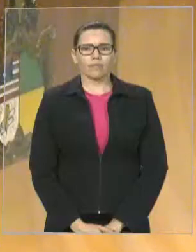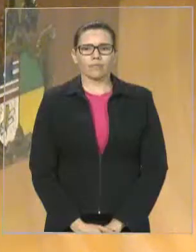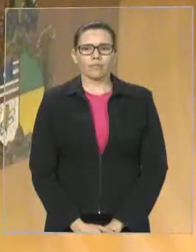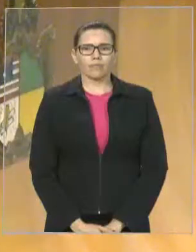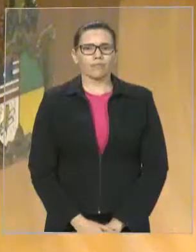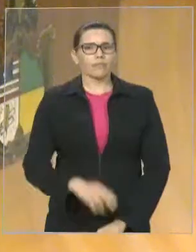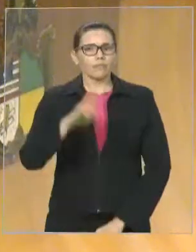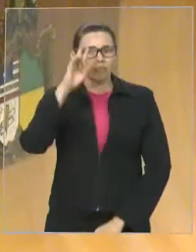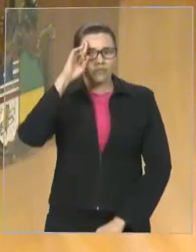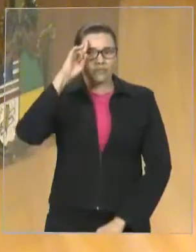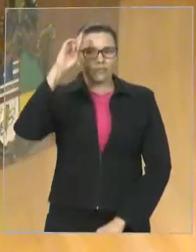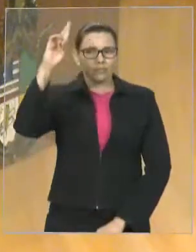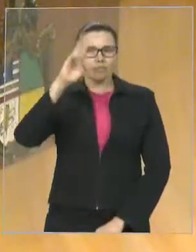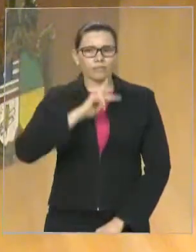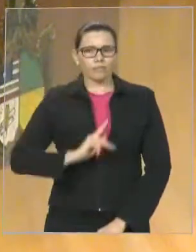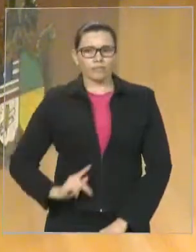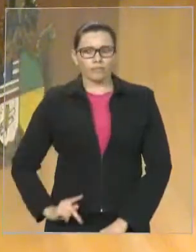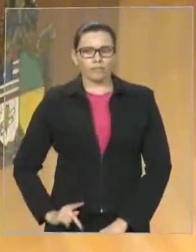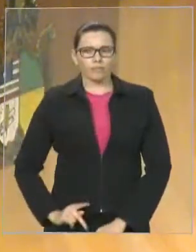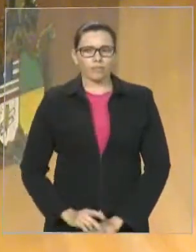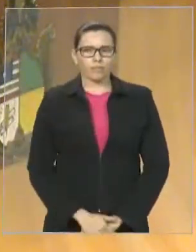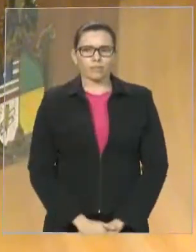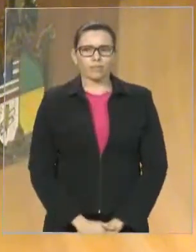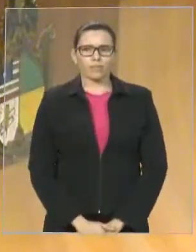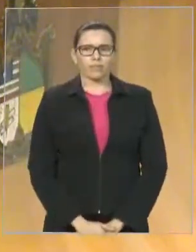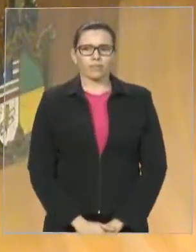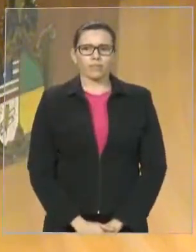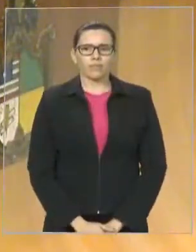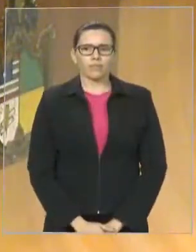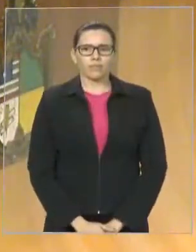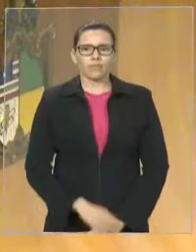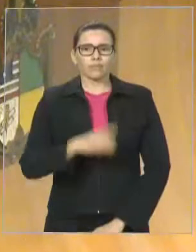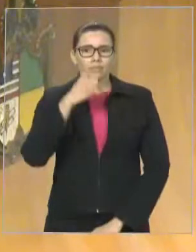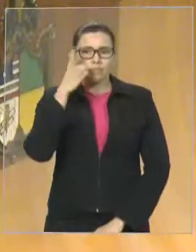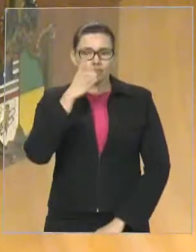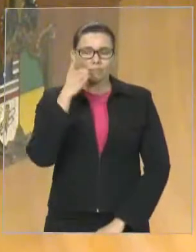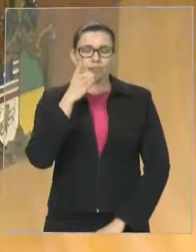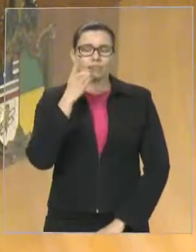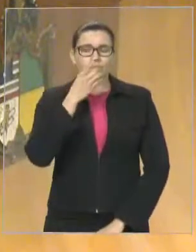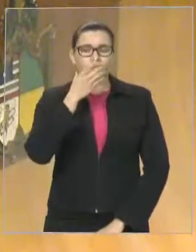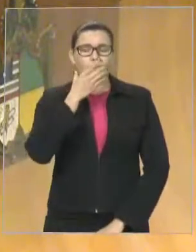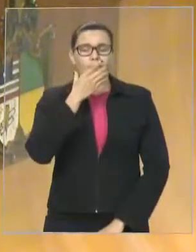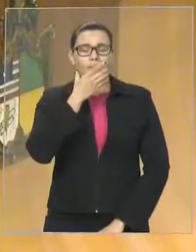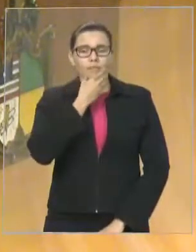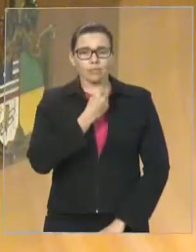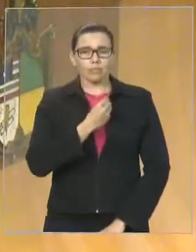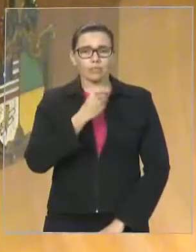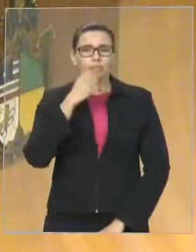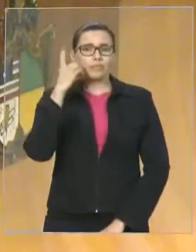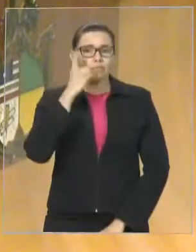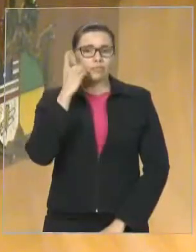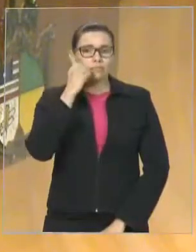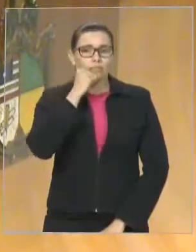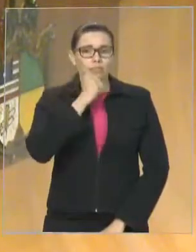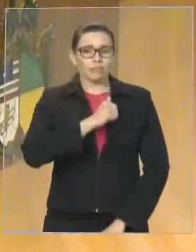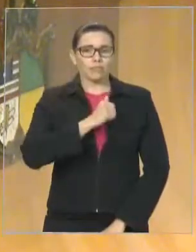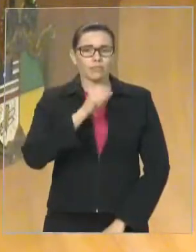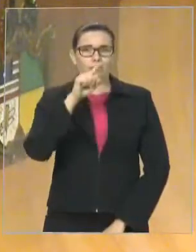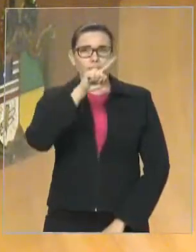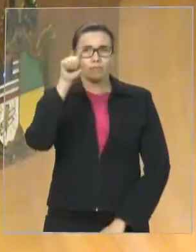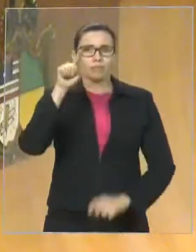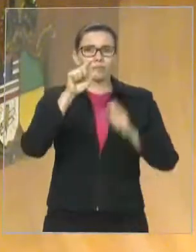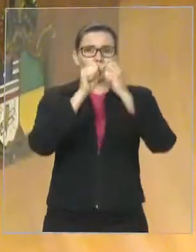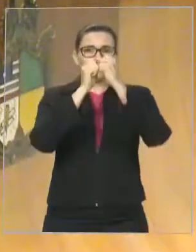Senhor presidente, senhores deputados, senhoras deputadas, galeria,